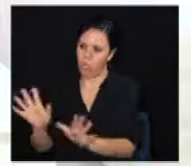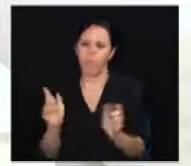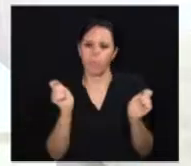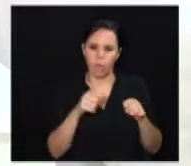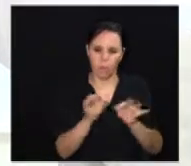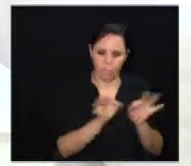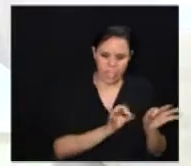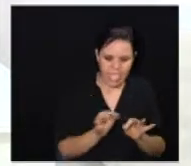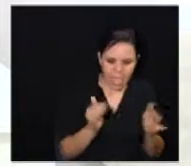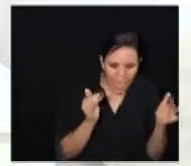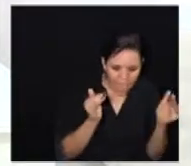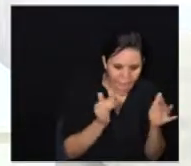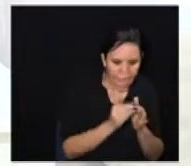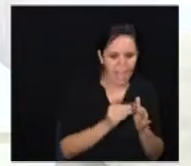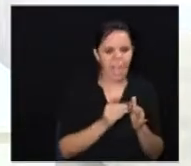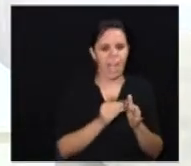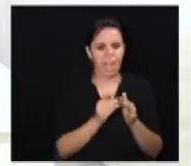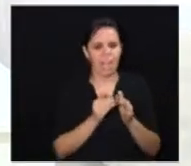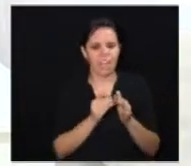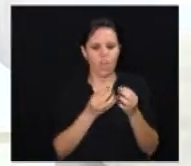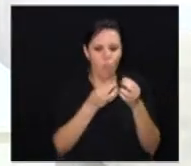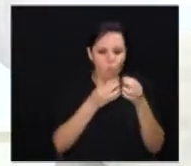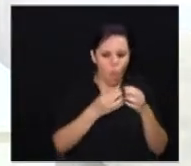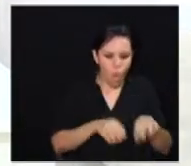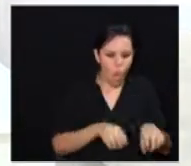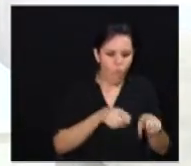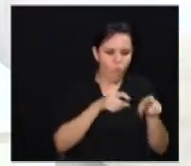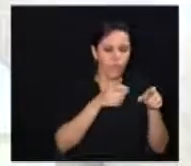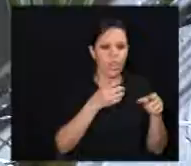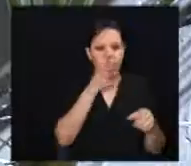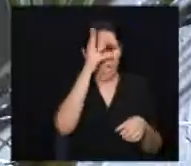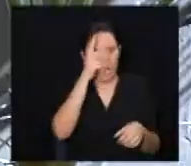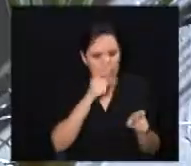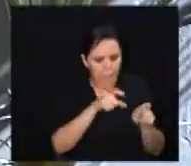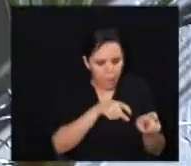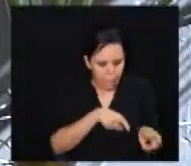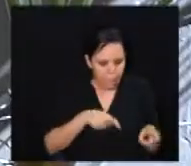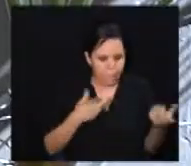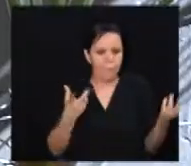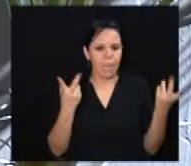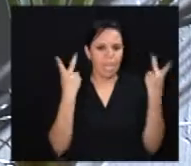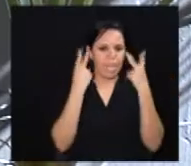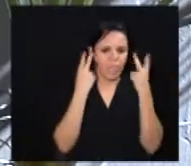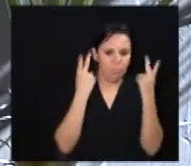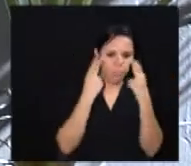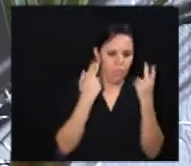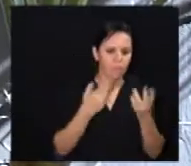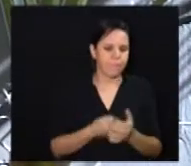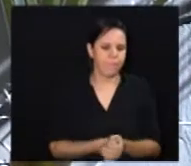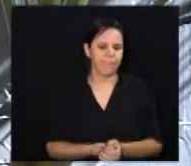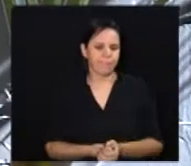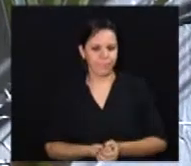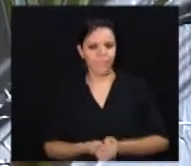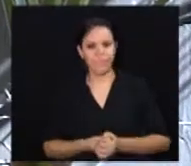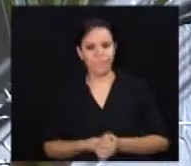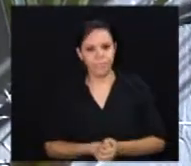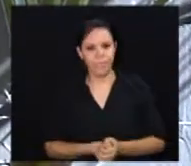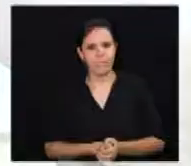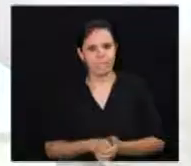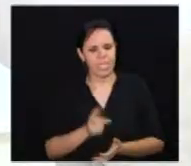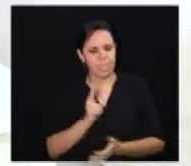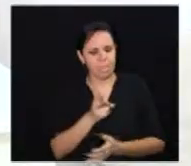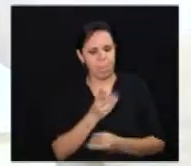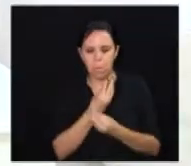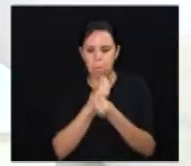Faz a massa em casa, ovinho caipira, de boa procedência, né, ovos orgânicos, sempre prezar por um ingrediente de